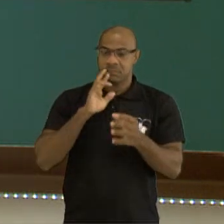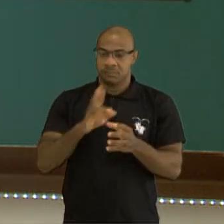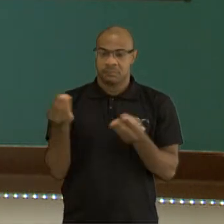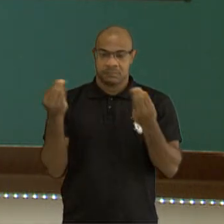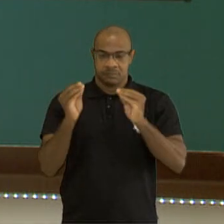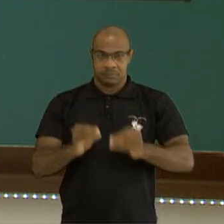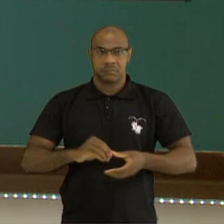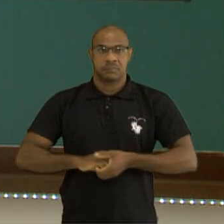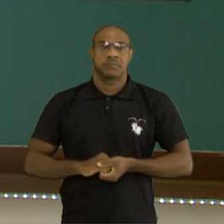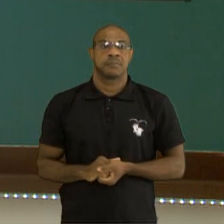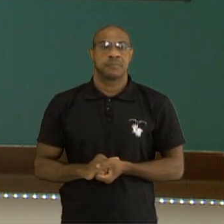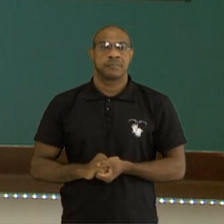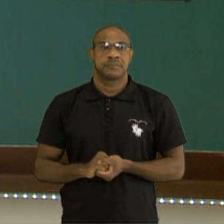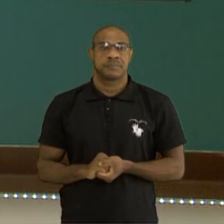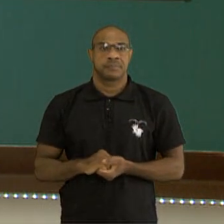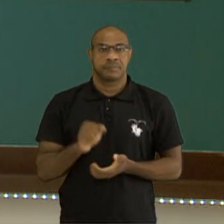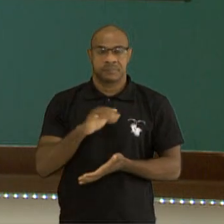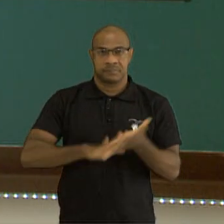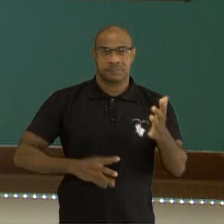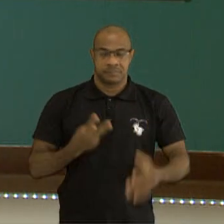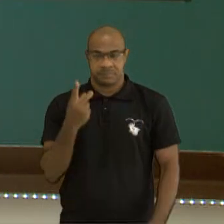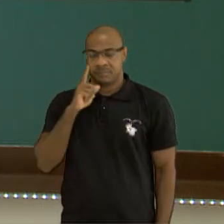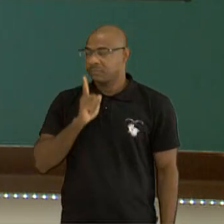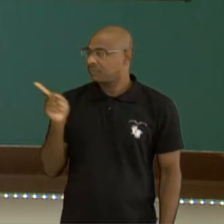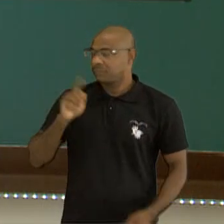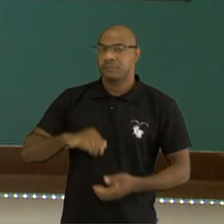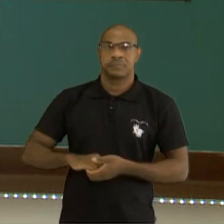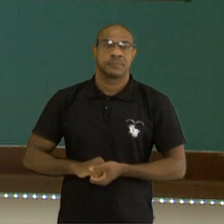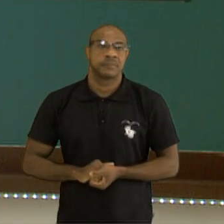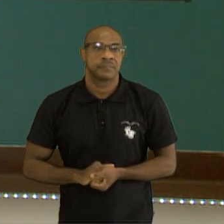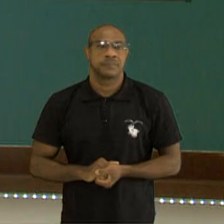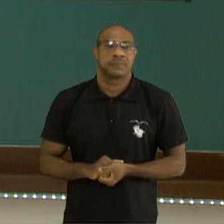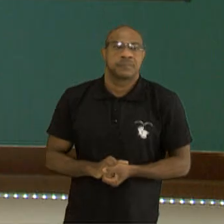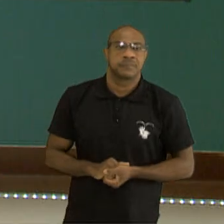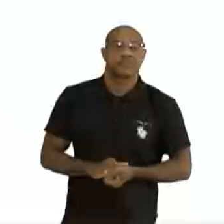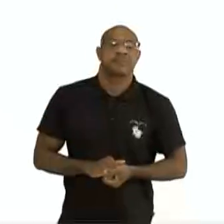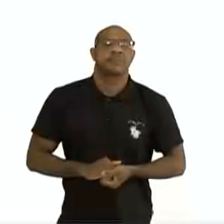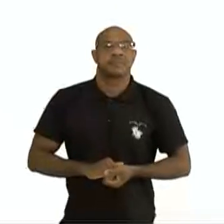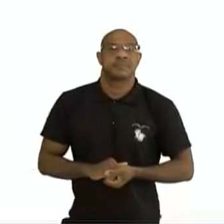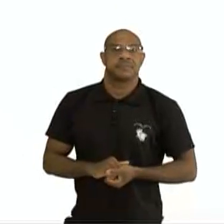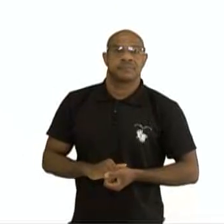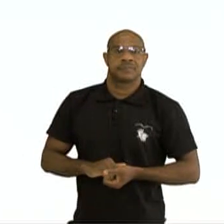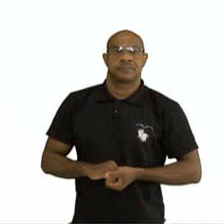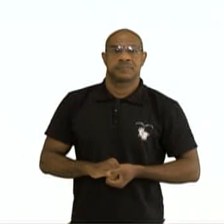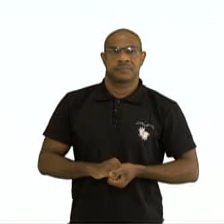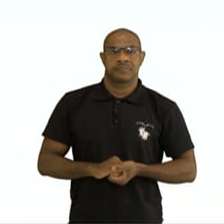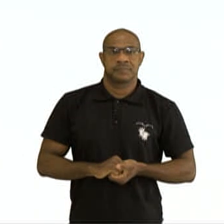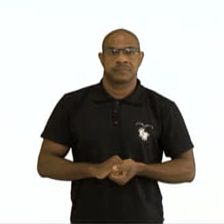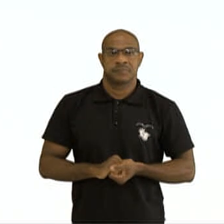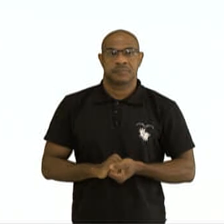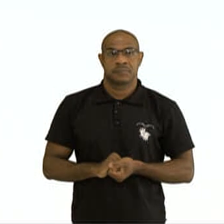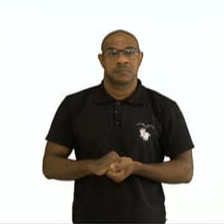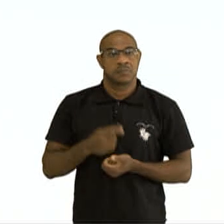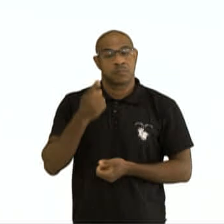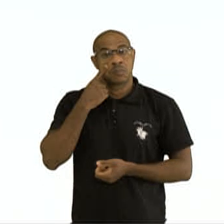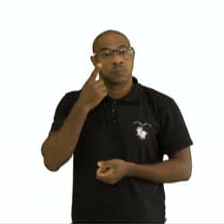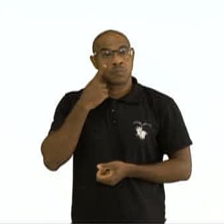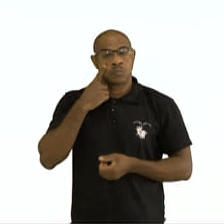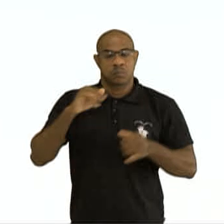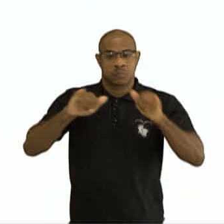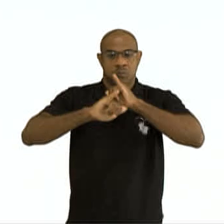bom? Então, aqui, ó. Number 2. Look at the ad and answer. Olhe o anúncio e